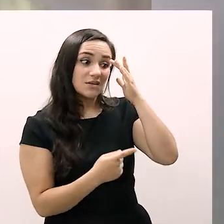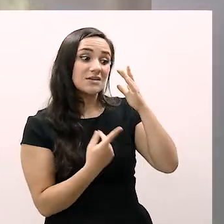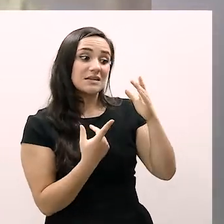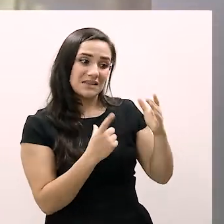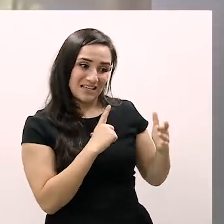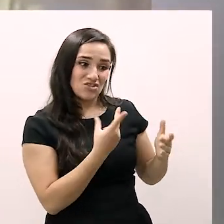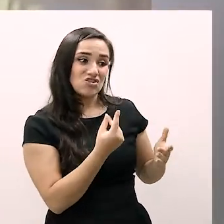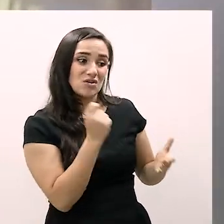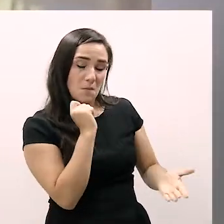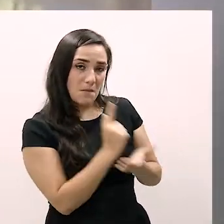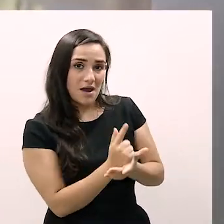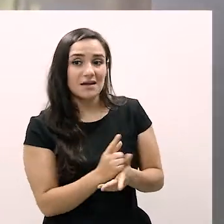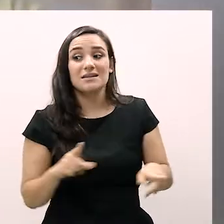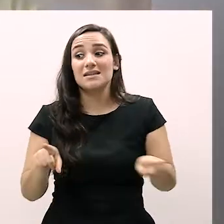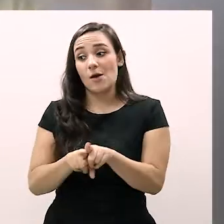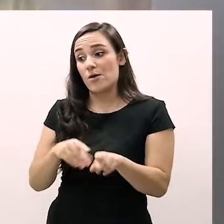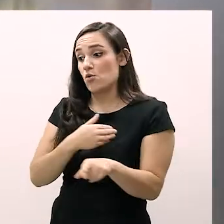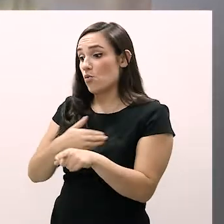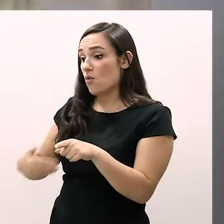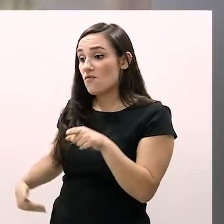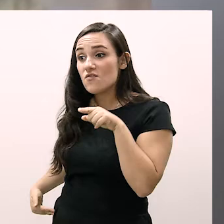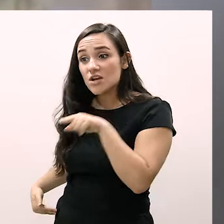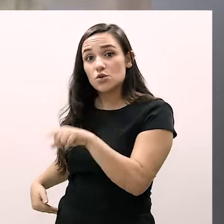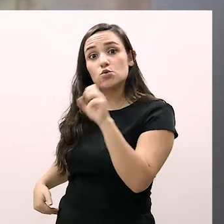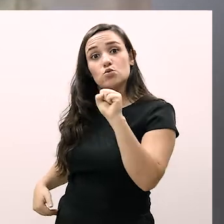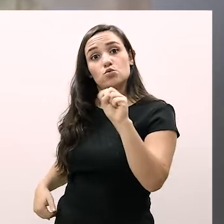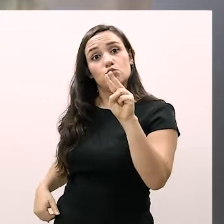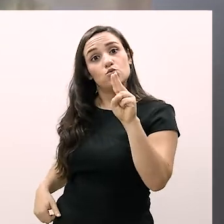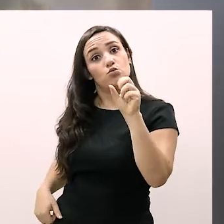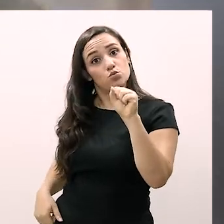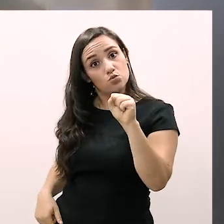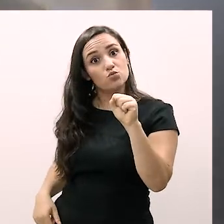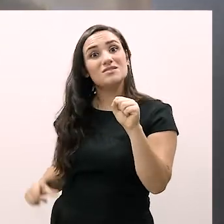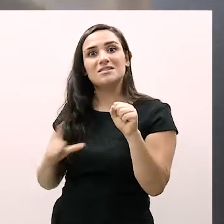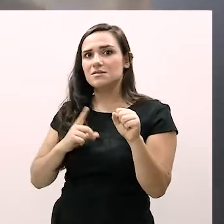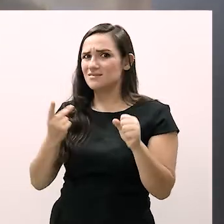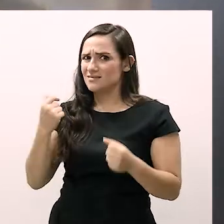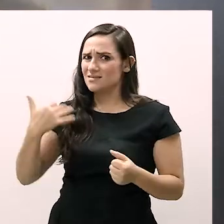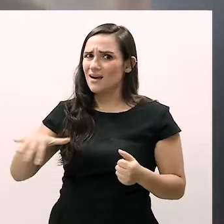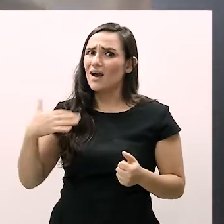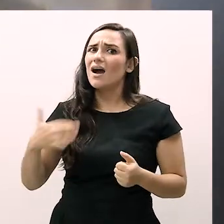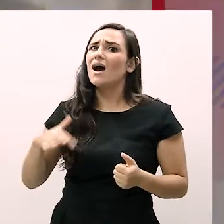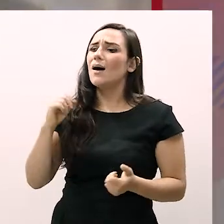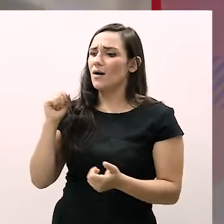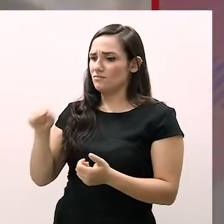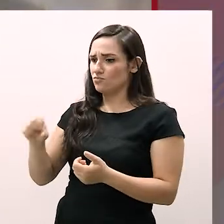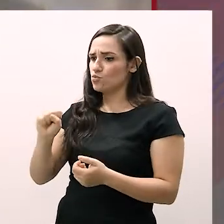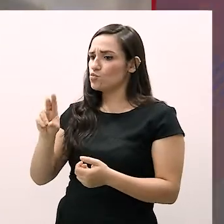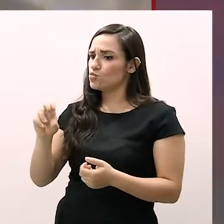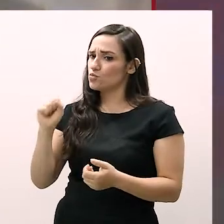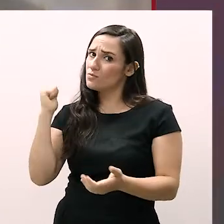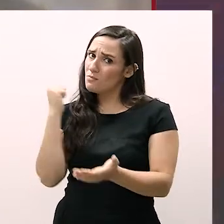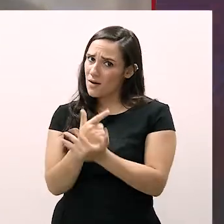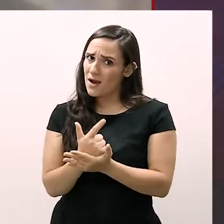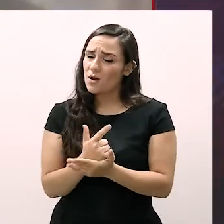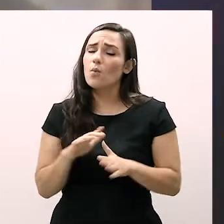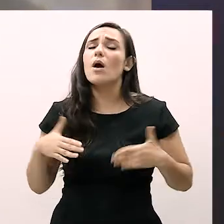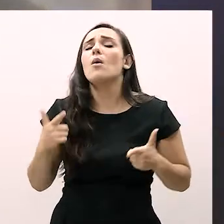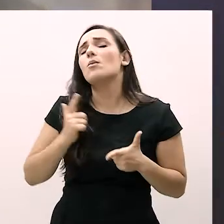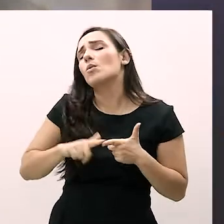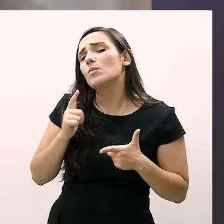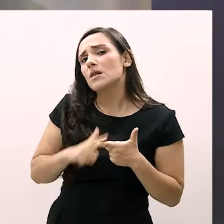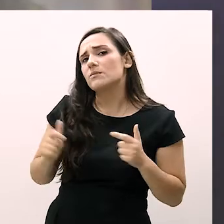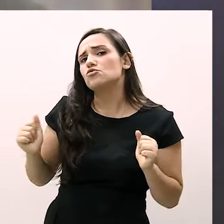governamentais com o SUS, né, com a saúde pública. E o senhor doutor colocou para a gente aí alguns problemas que vêm junto com a obesidade, que